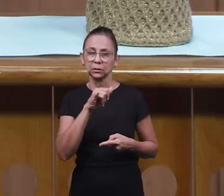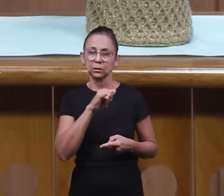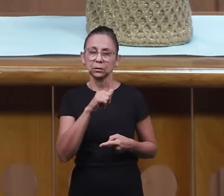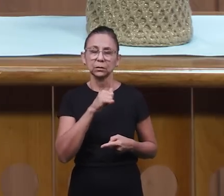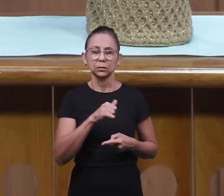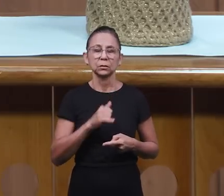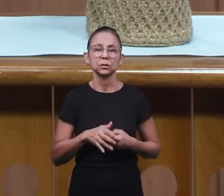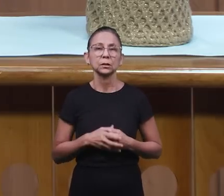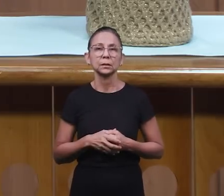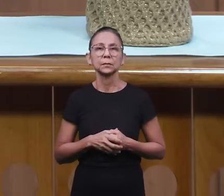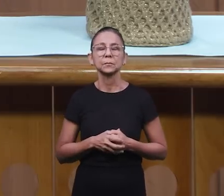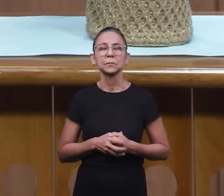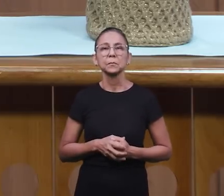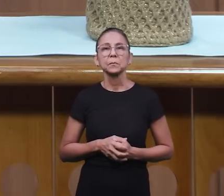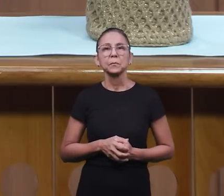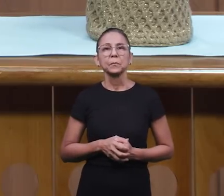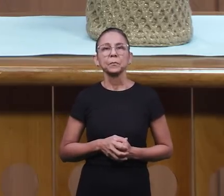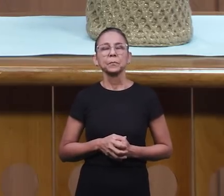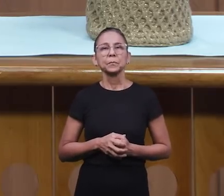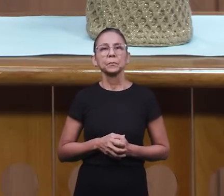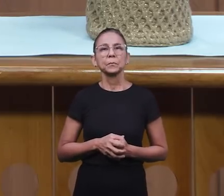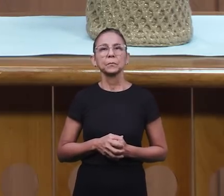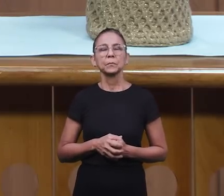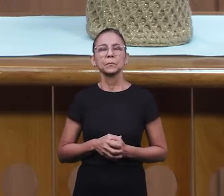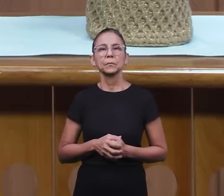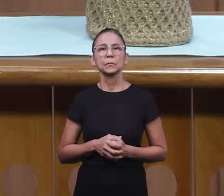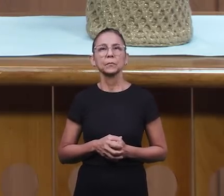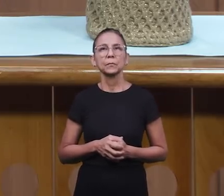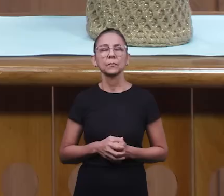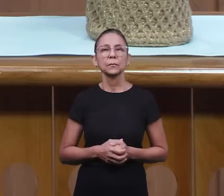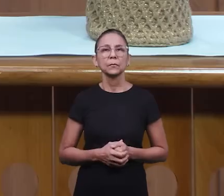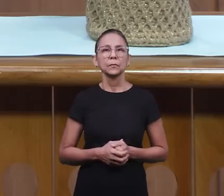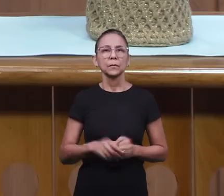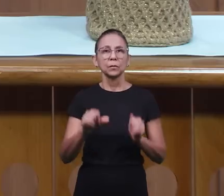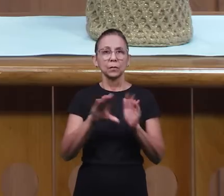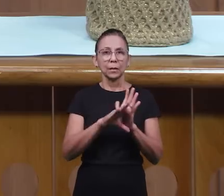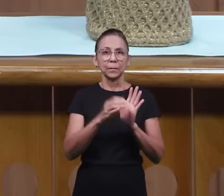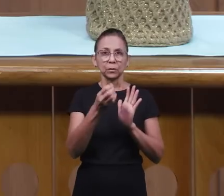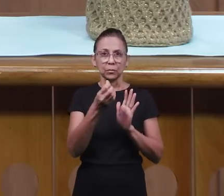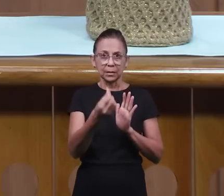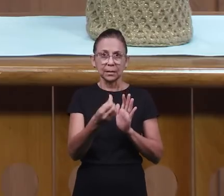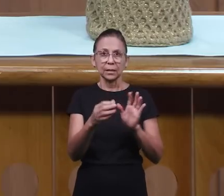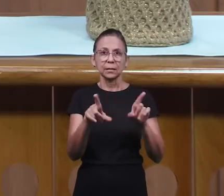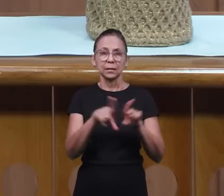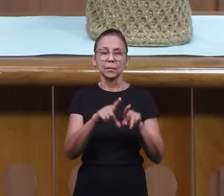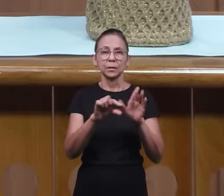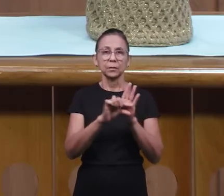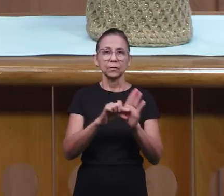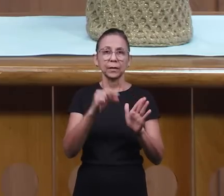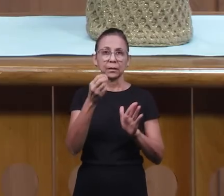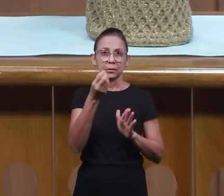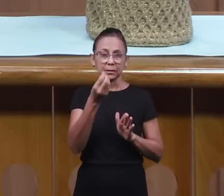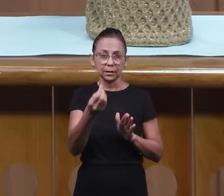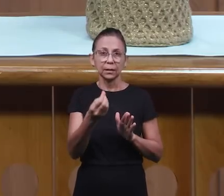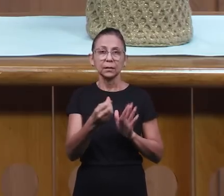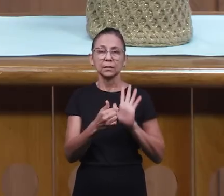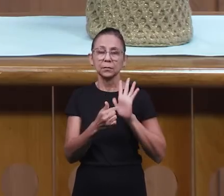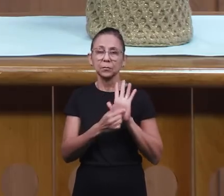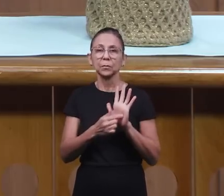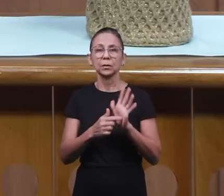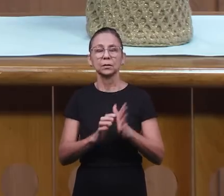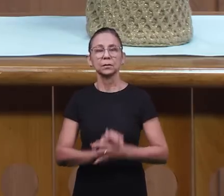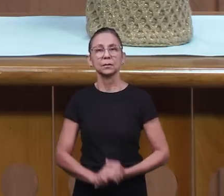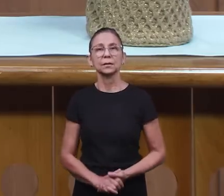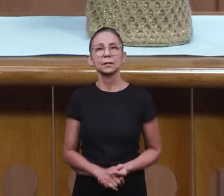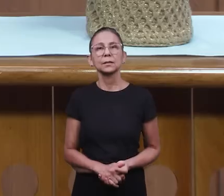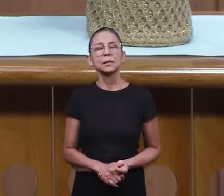de colocar essas perguntas, ele chama atenção já lá no capítulo 6 ainda, no verso 6, a segunda parte do verso